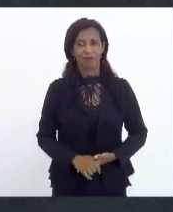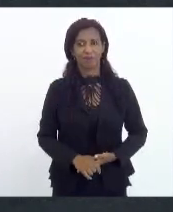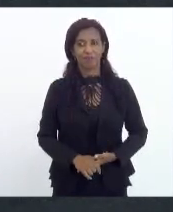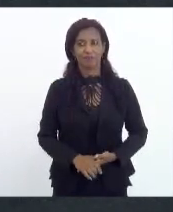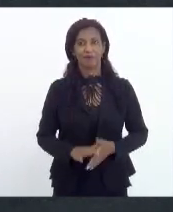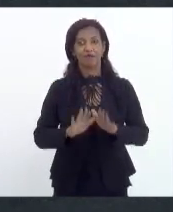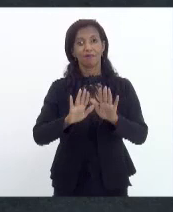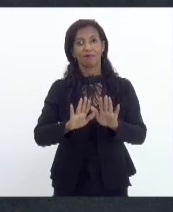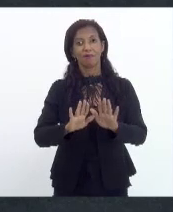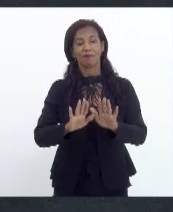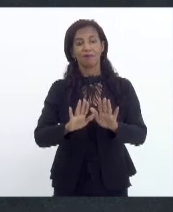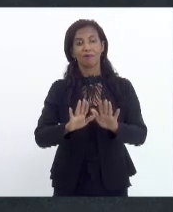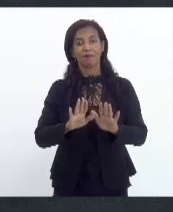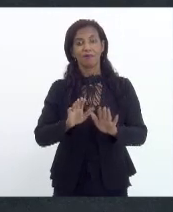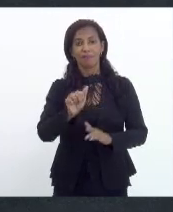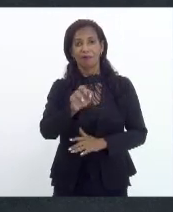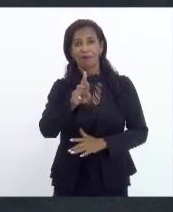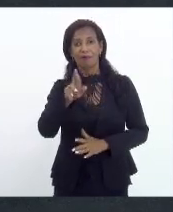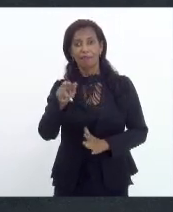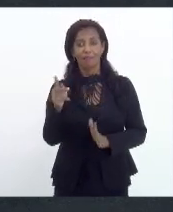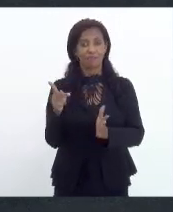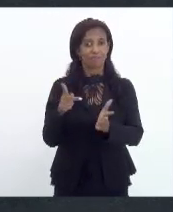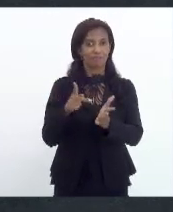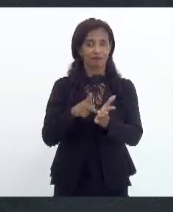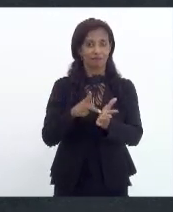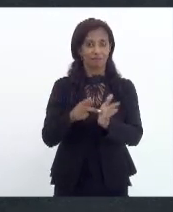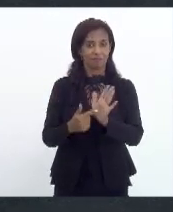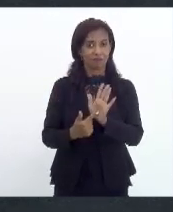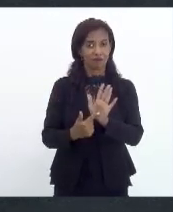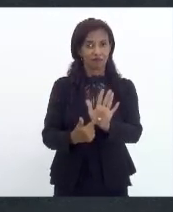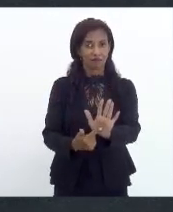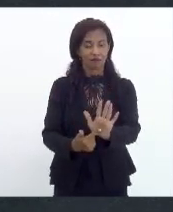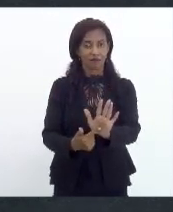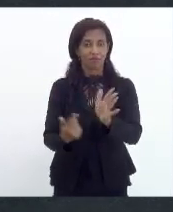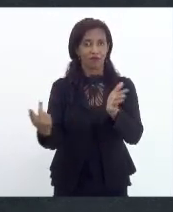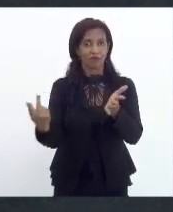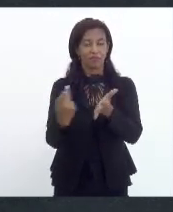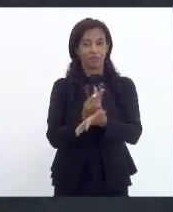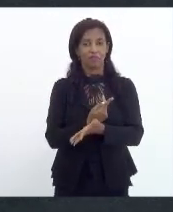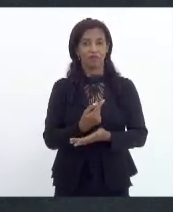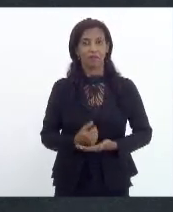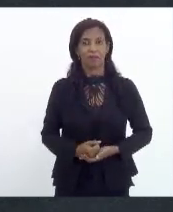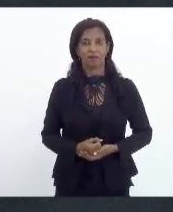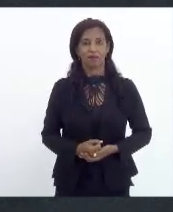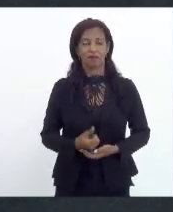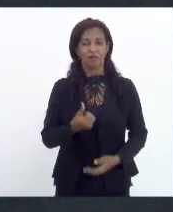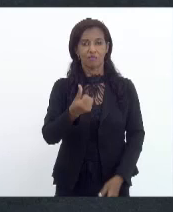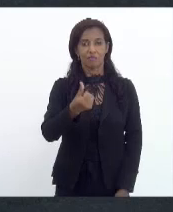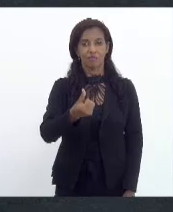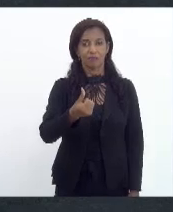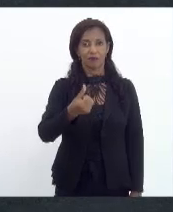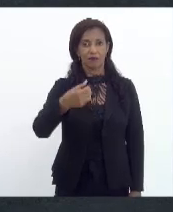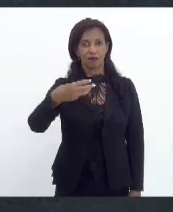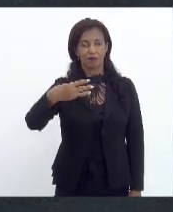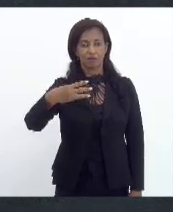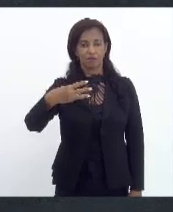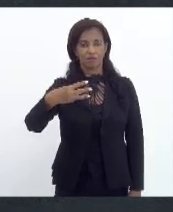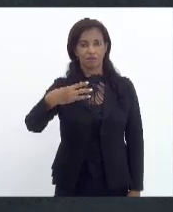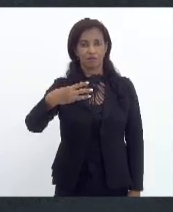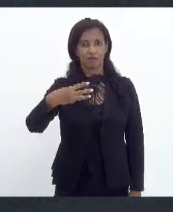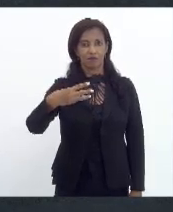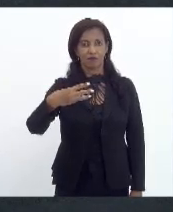é mas senhora Presidente a ata reflete com exatidão o ocorrido na 73ª